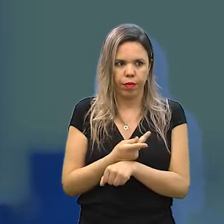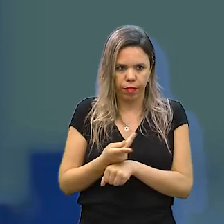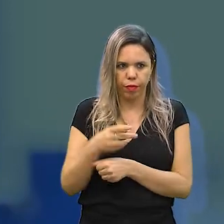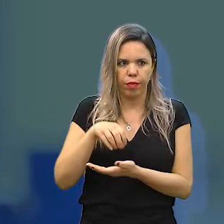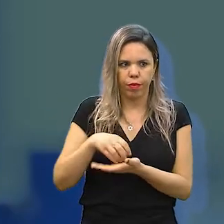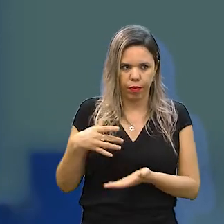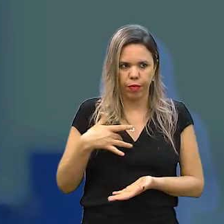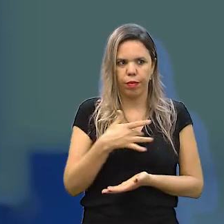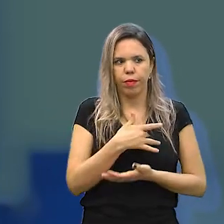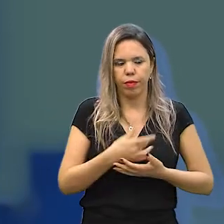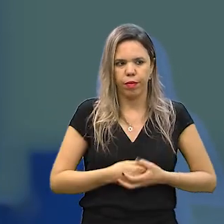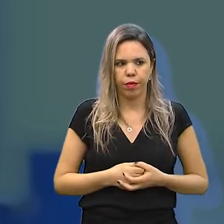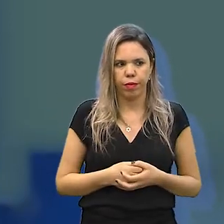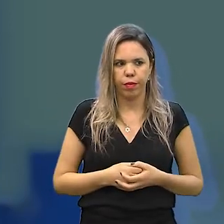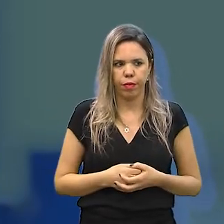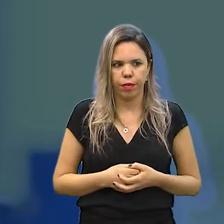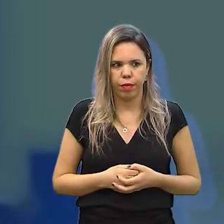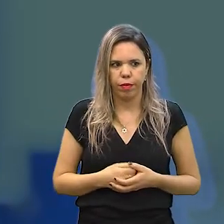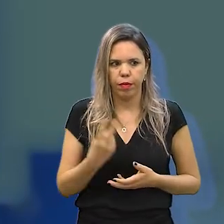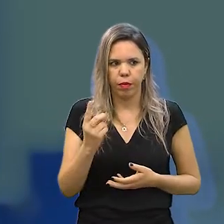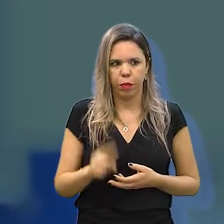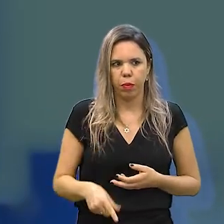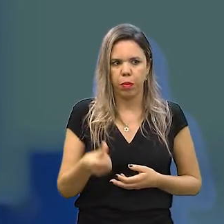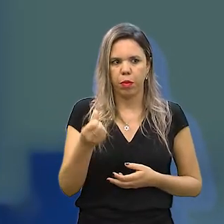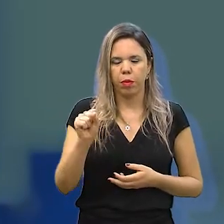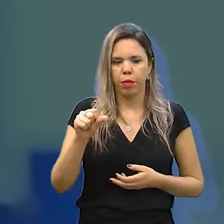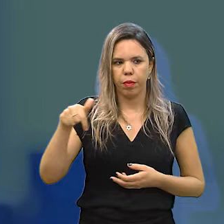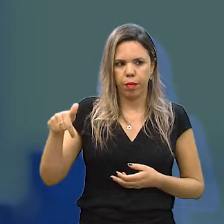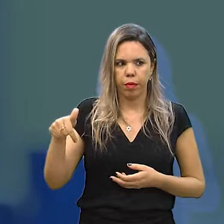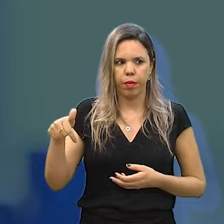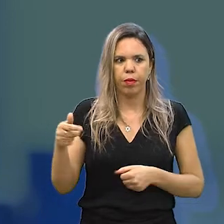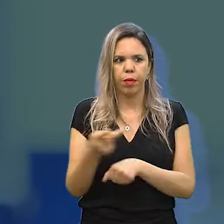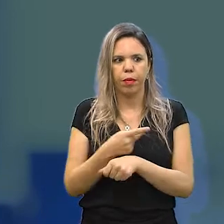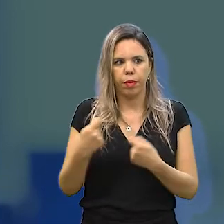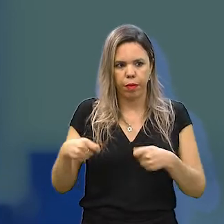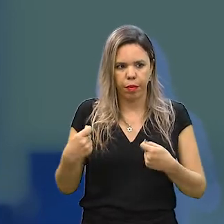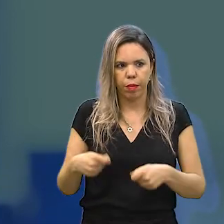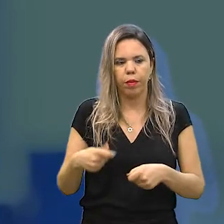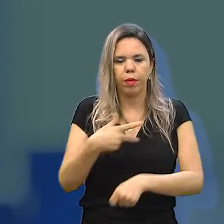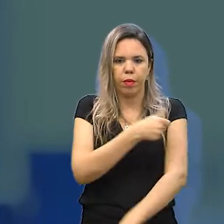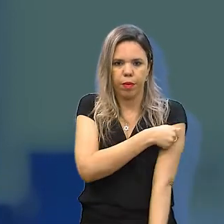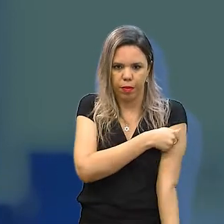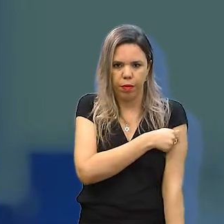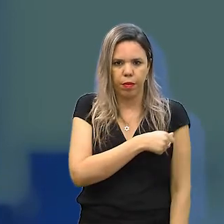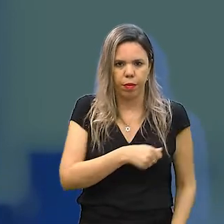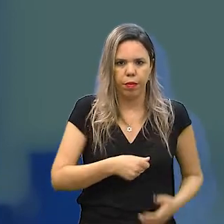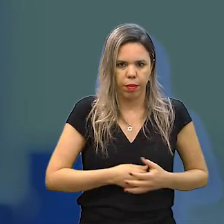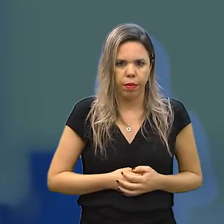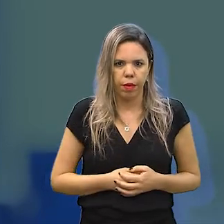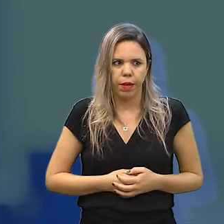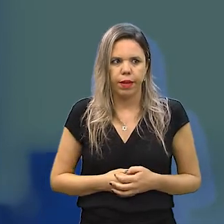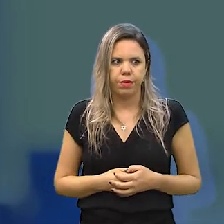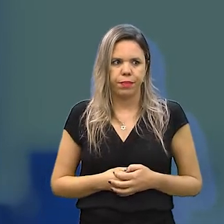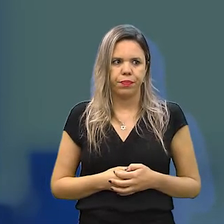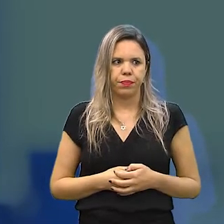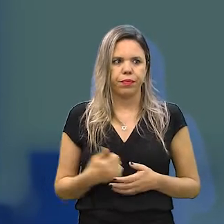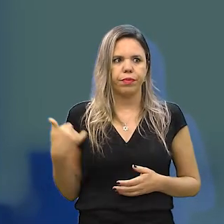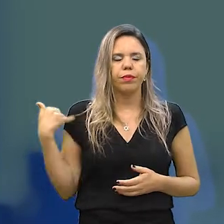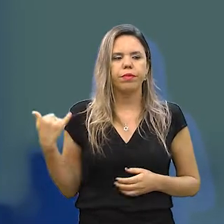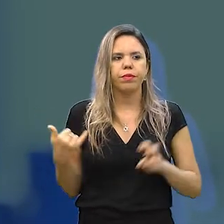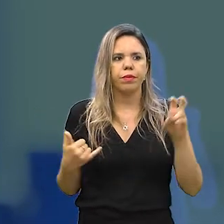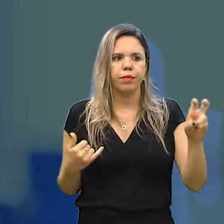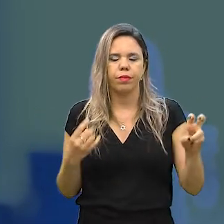4.898 procurar um centros de saúde e duas 1687 precisarão receber as vacinas